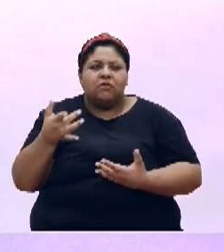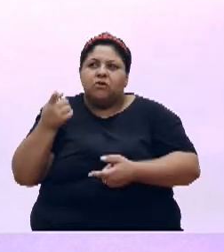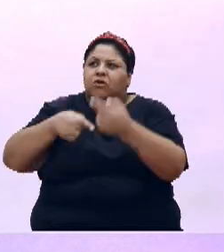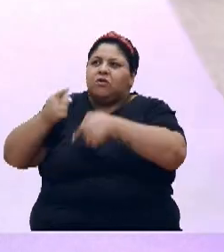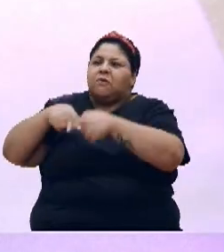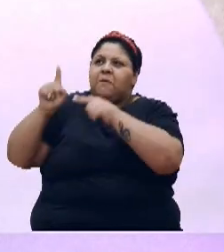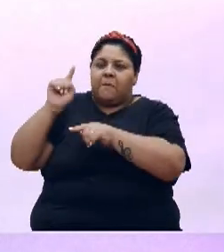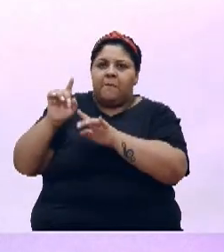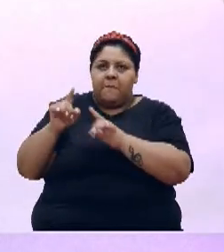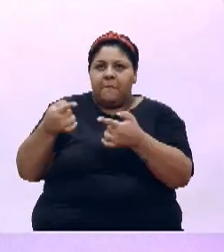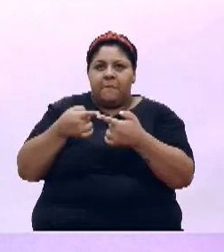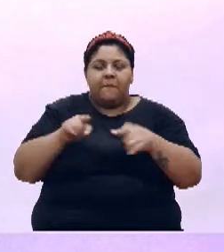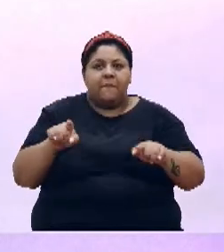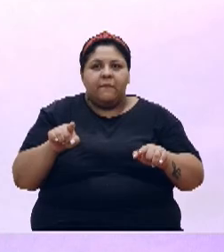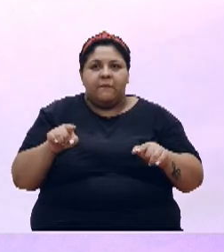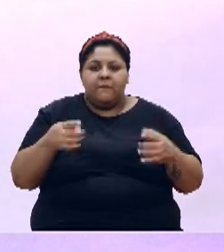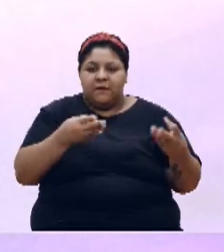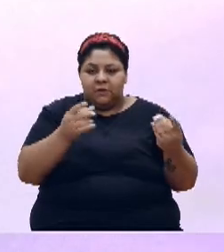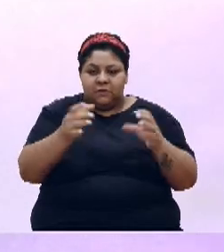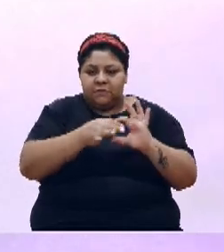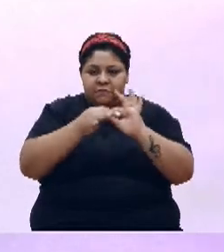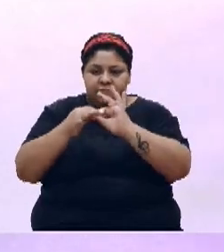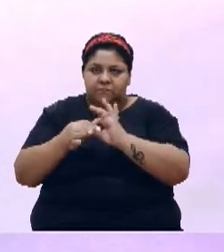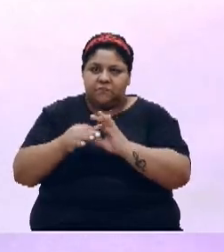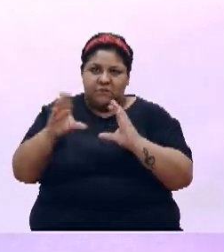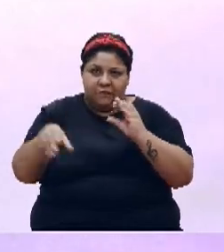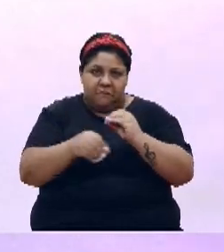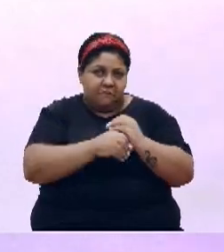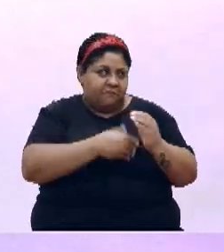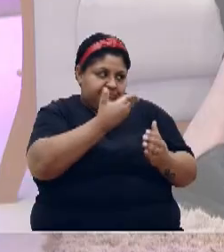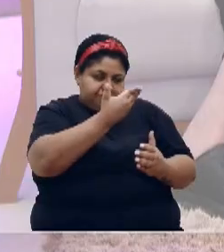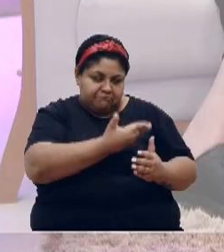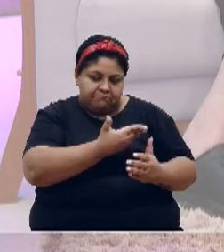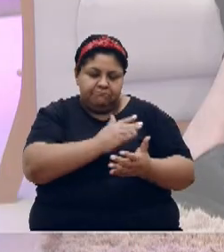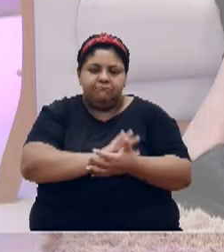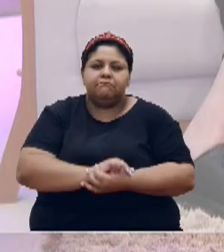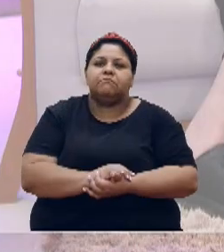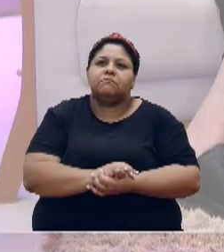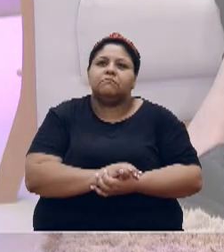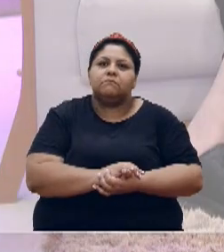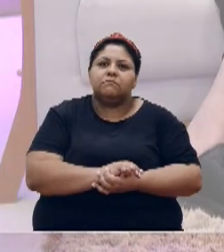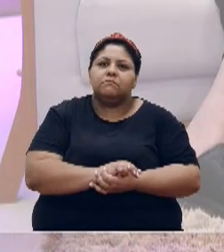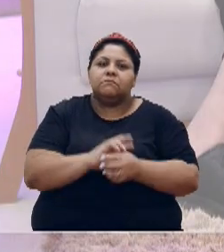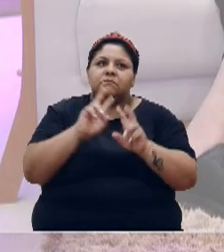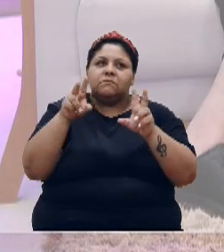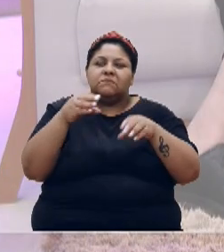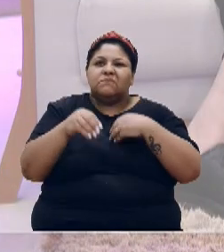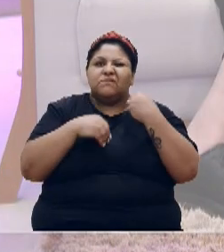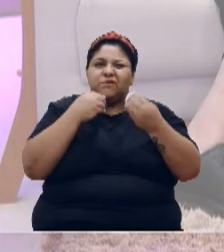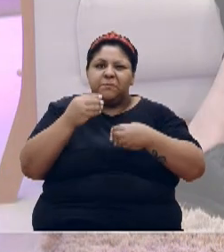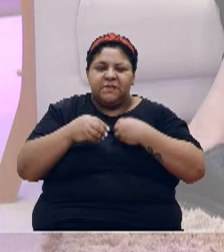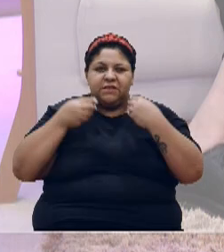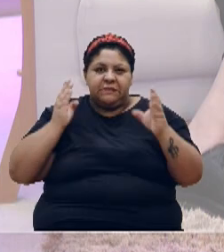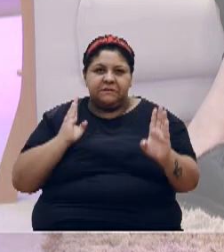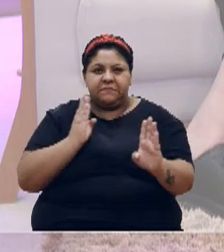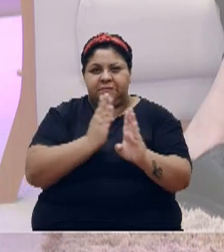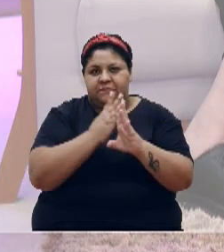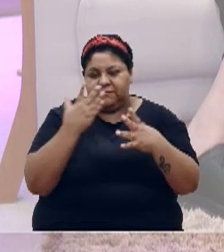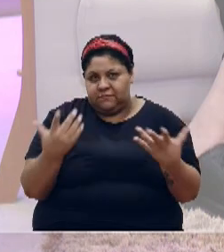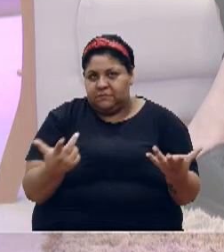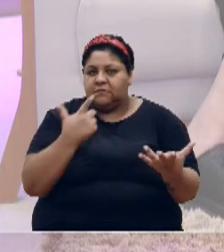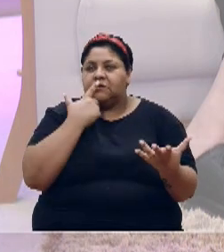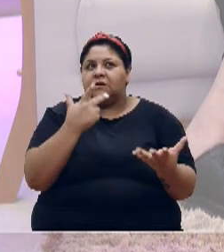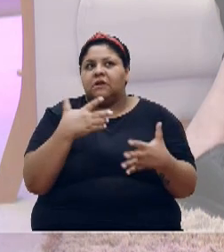mas eu estava muito grudada aqui na fala da Carol sobre o sentido que ela encontrou, né? Então, ela